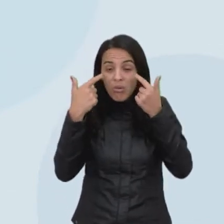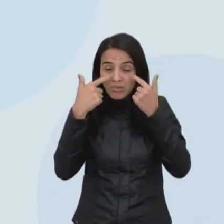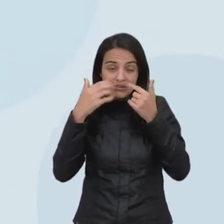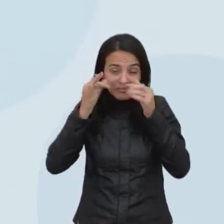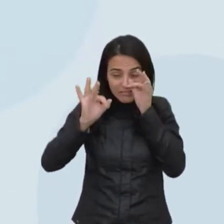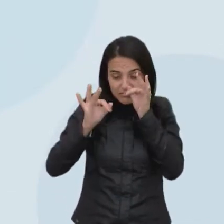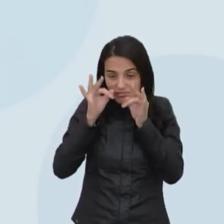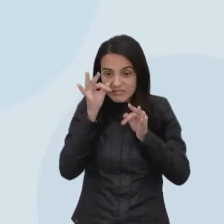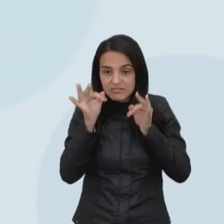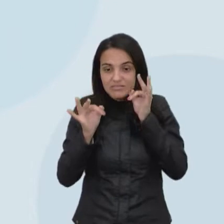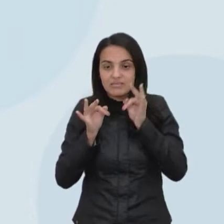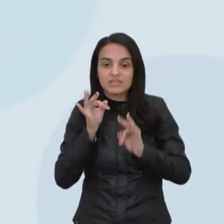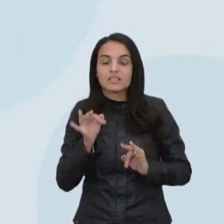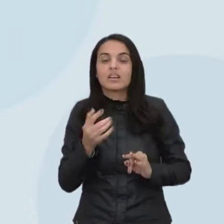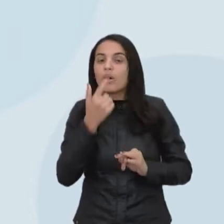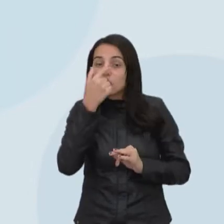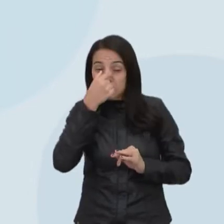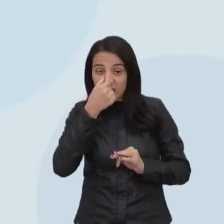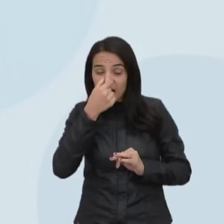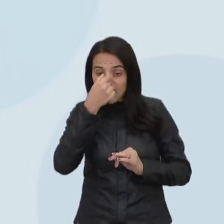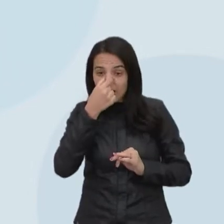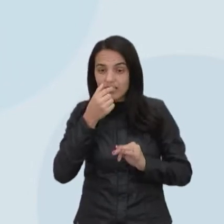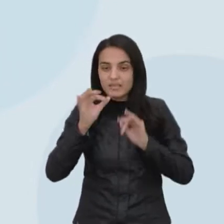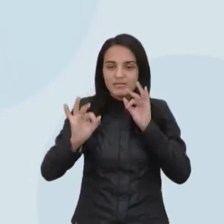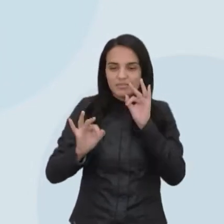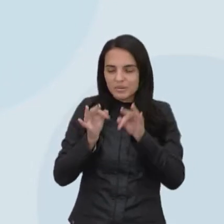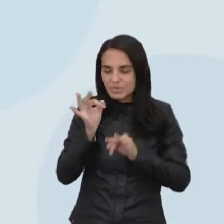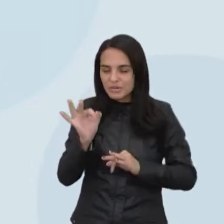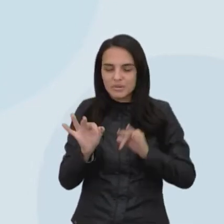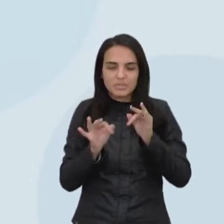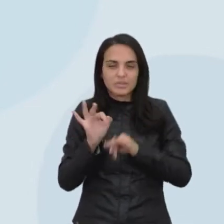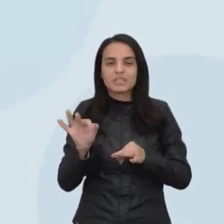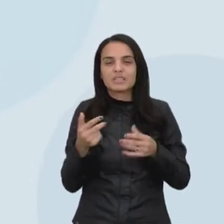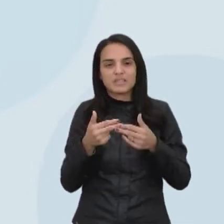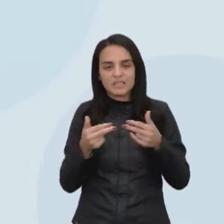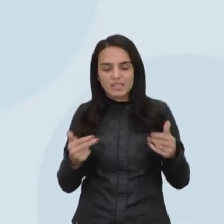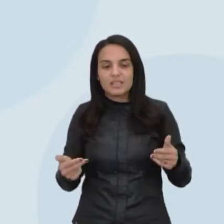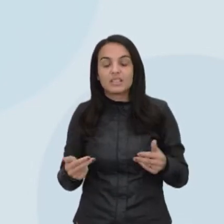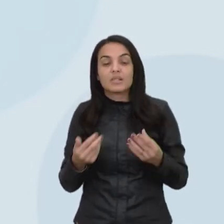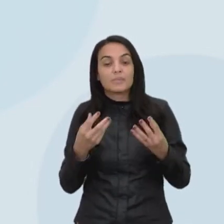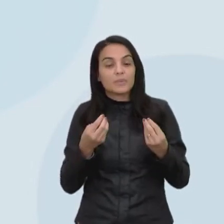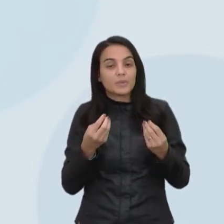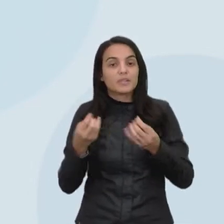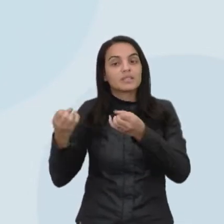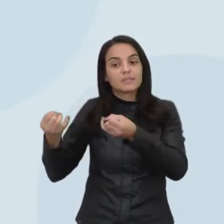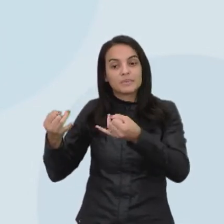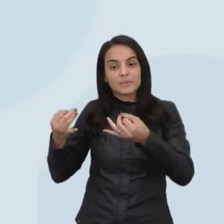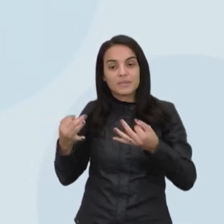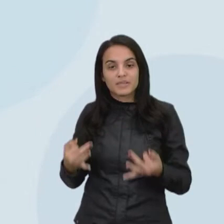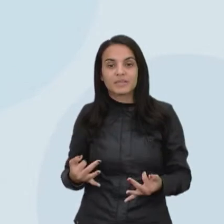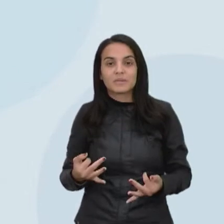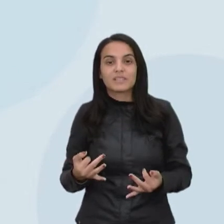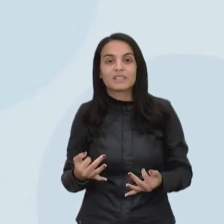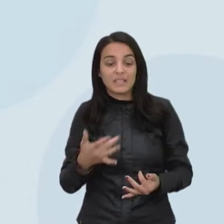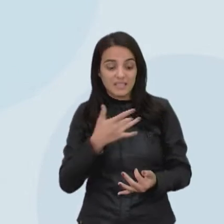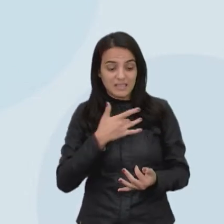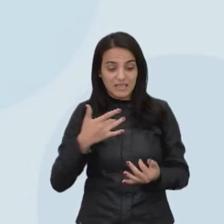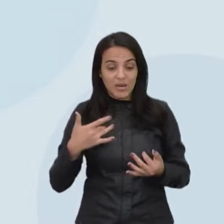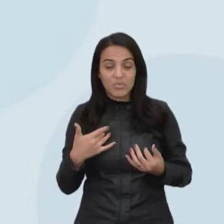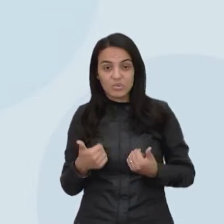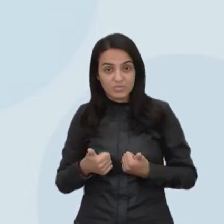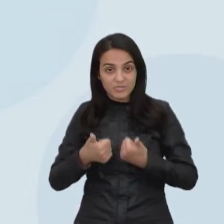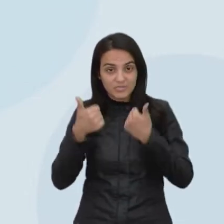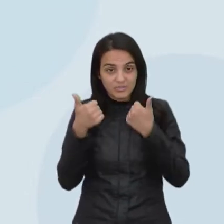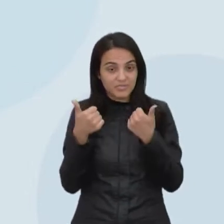né? Ardência também no nariz, ardência na boca. Muitos relatam, olha só, desidratação, então